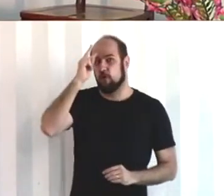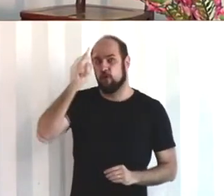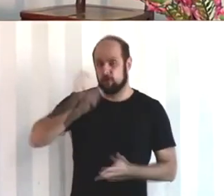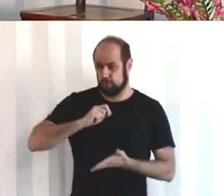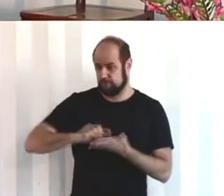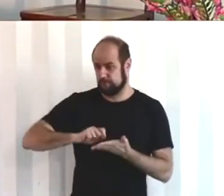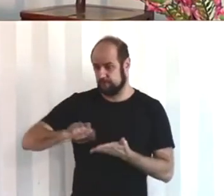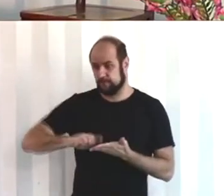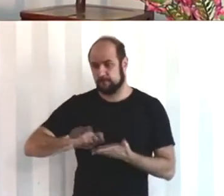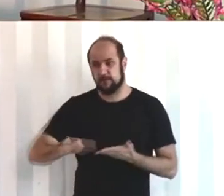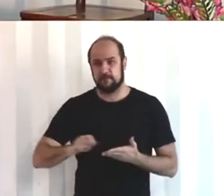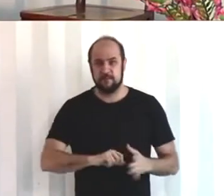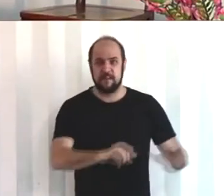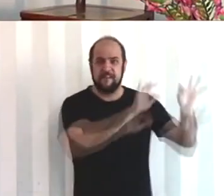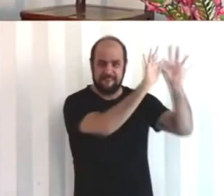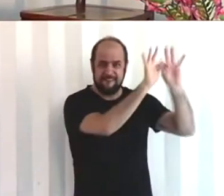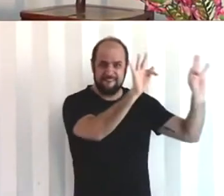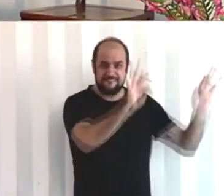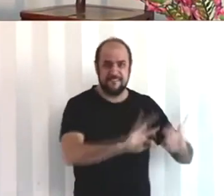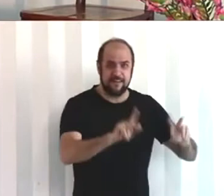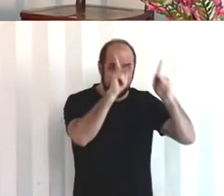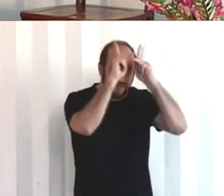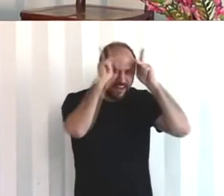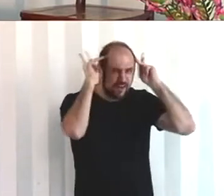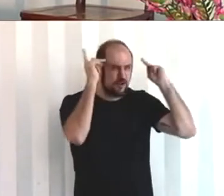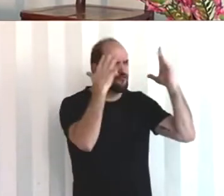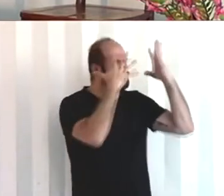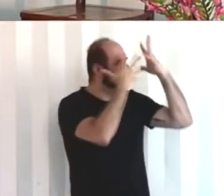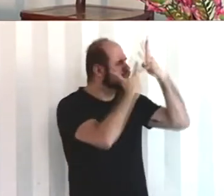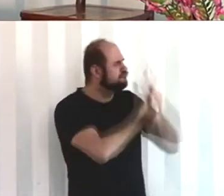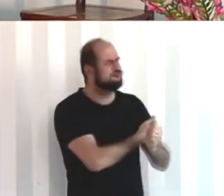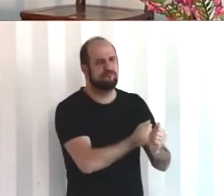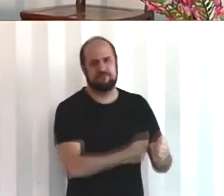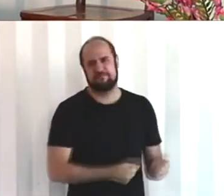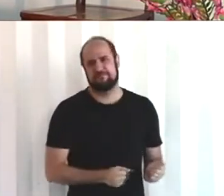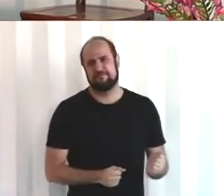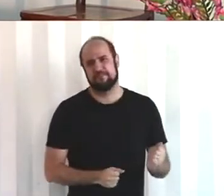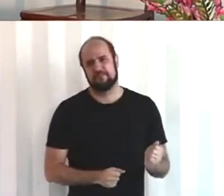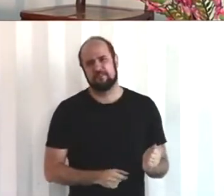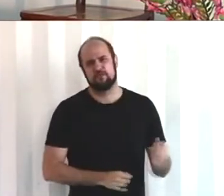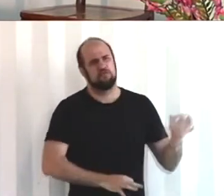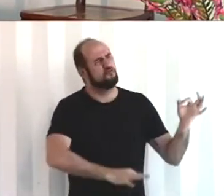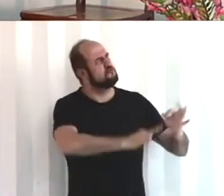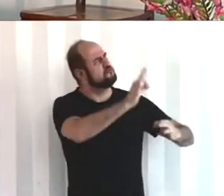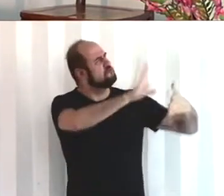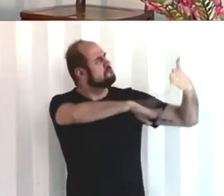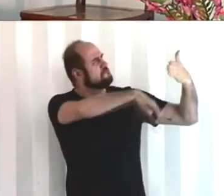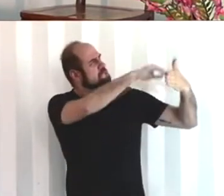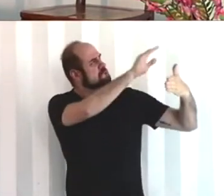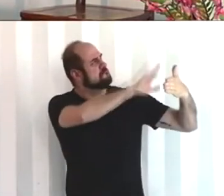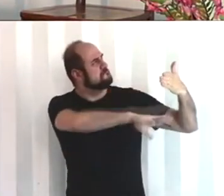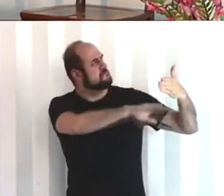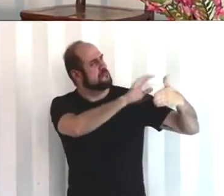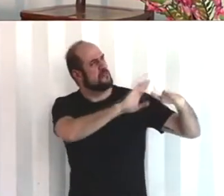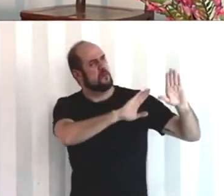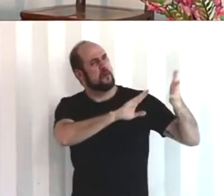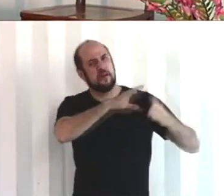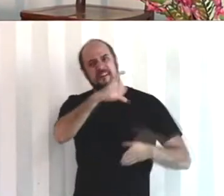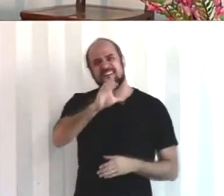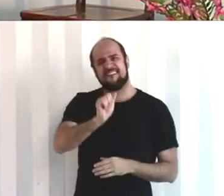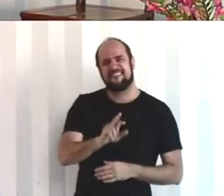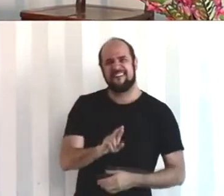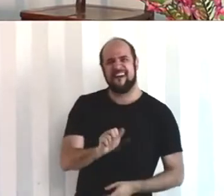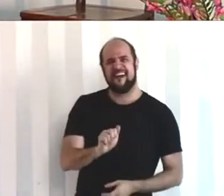comentaristas, este templo dos dias de Herodes, ele era lindo, ele era todo revestido de mármore Carrara,